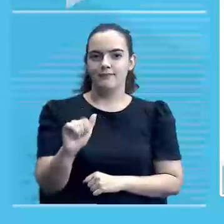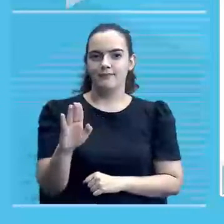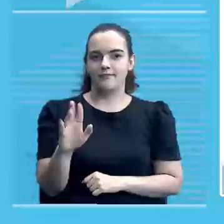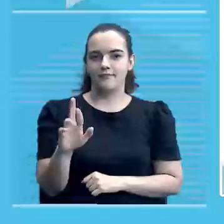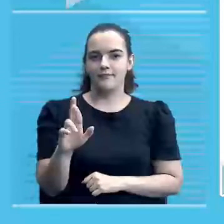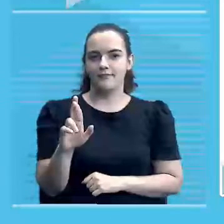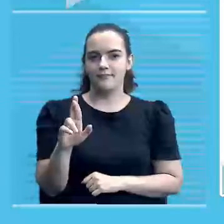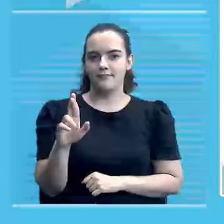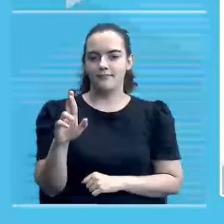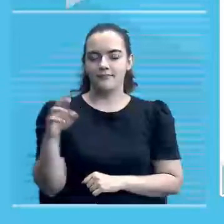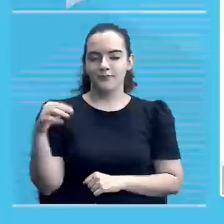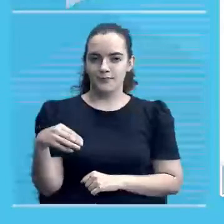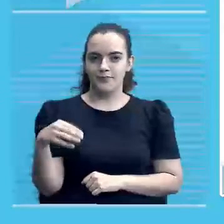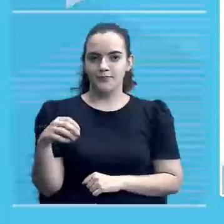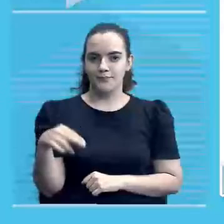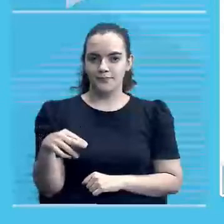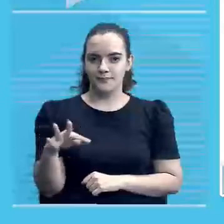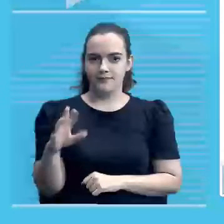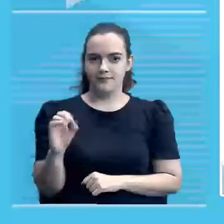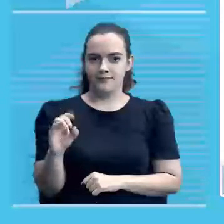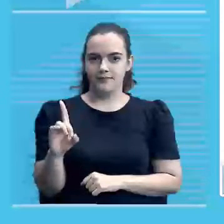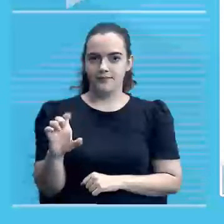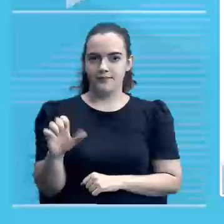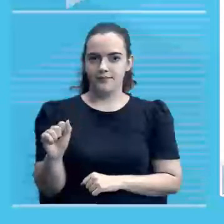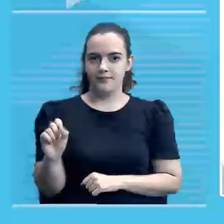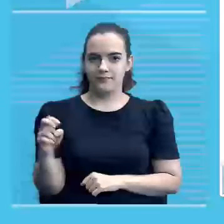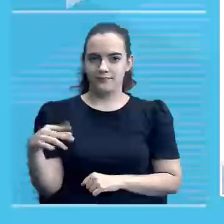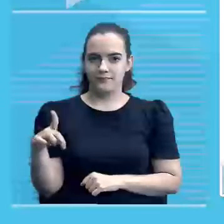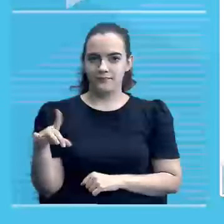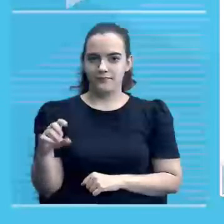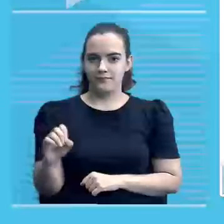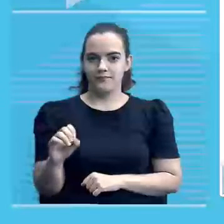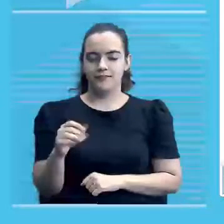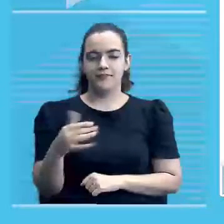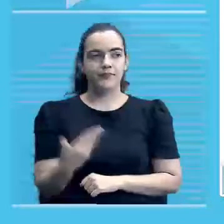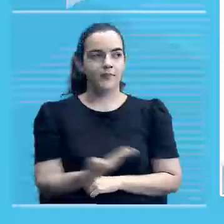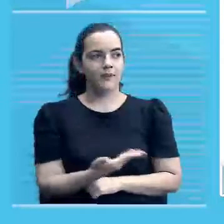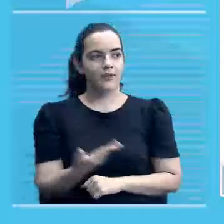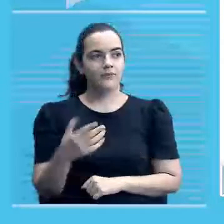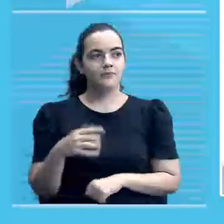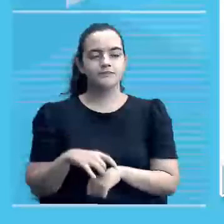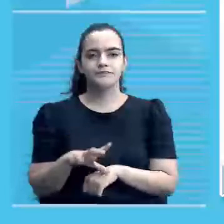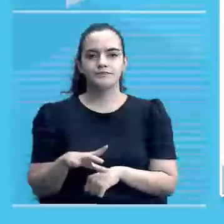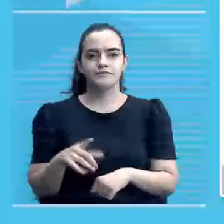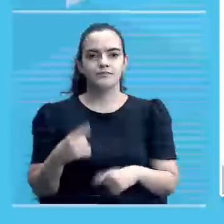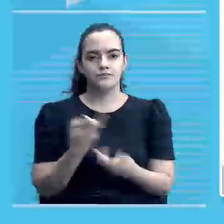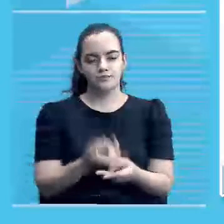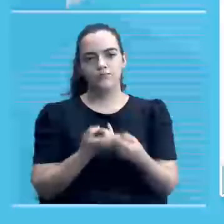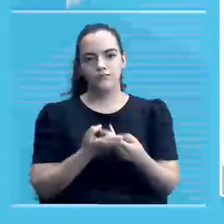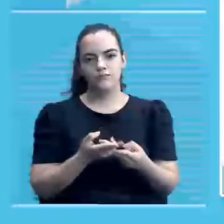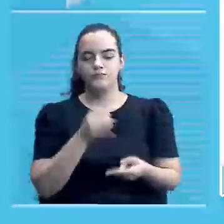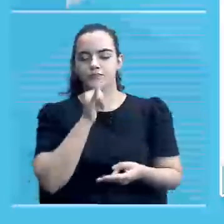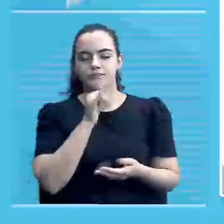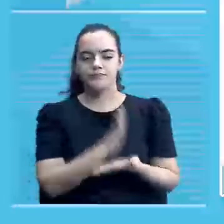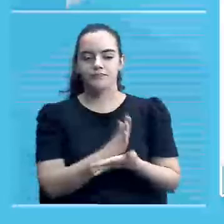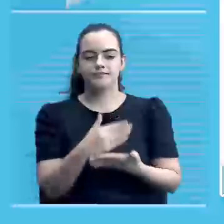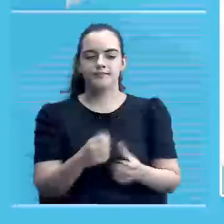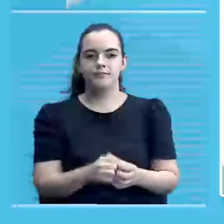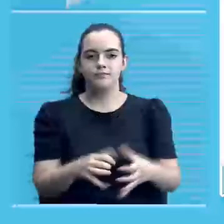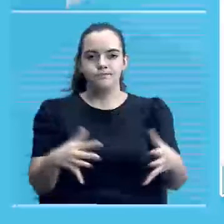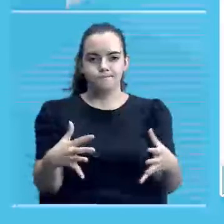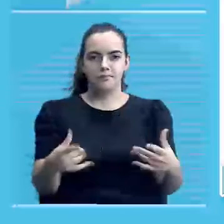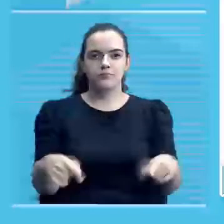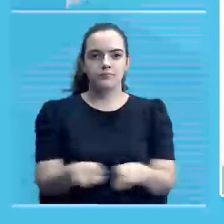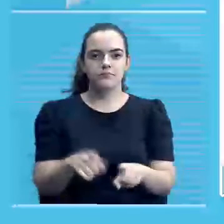sódio. Mas tem também um sal de caráter neutro. Pessoal, quando o sal é formado por